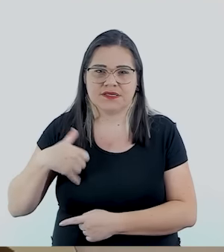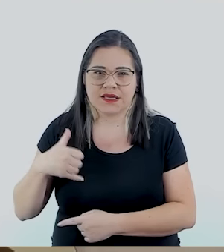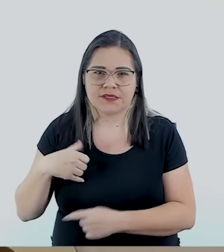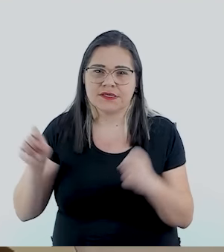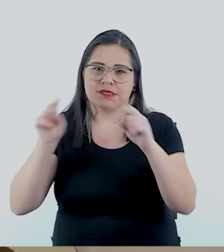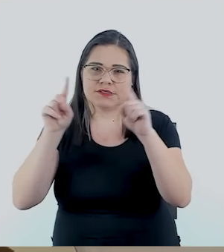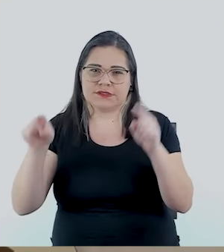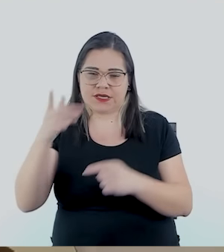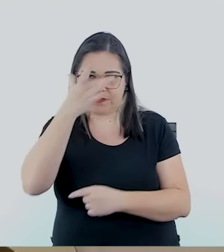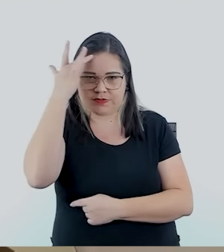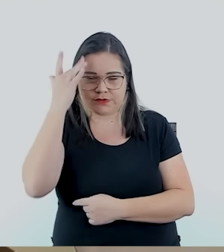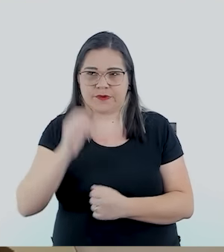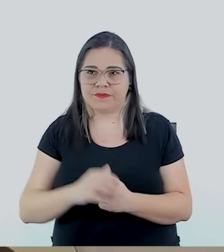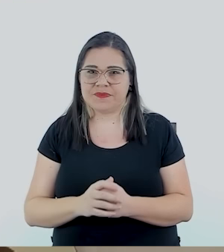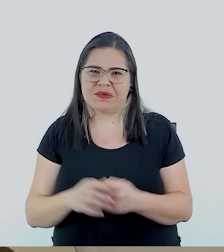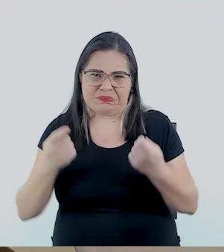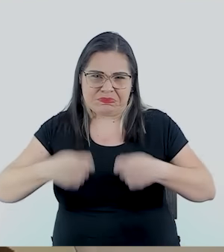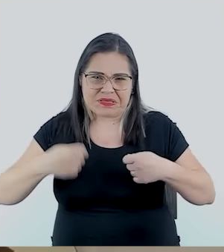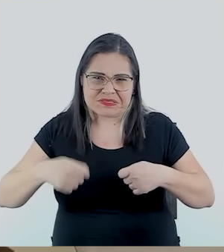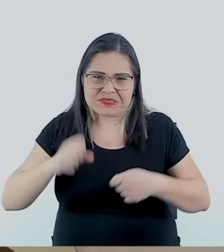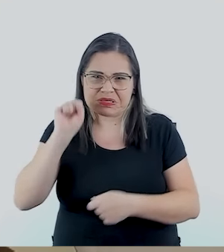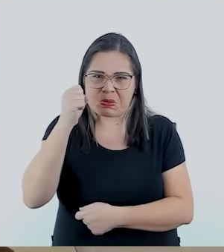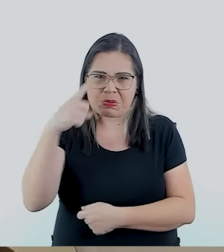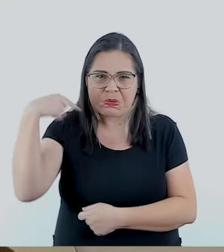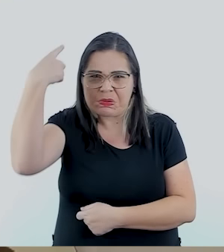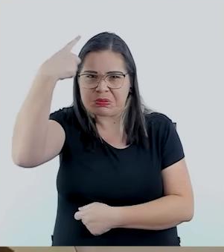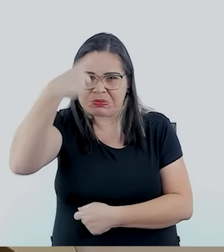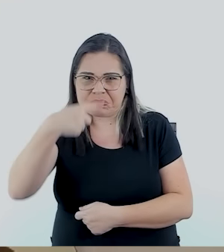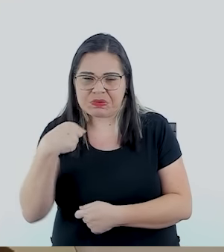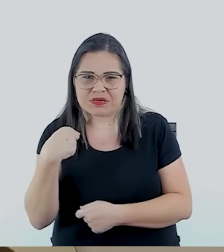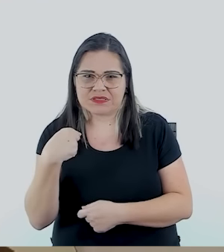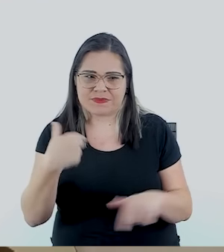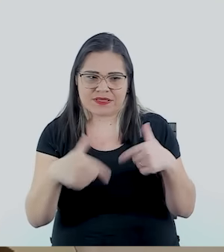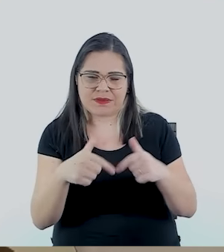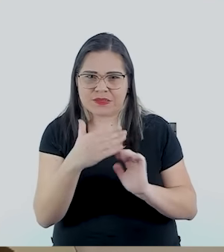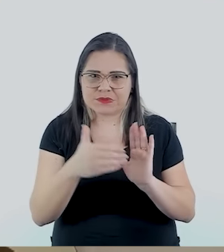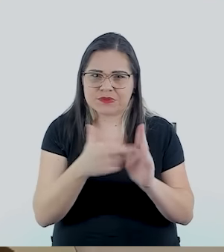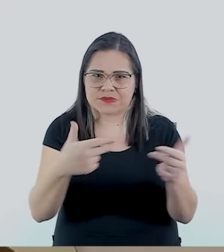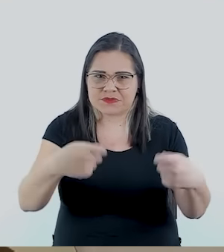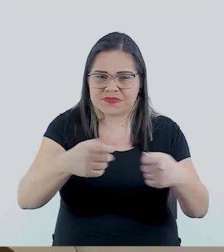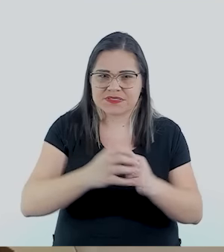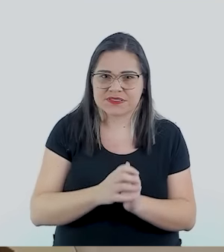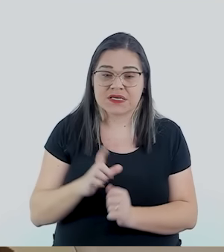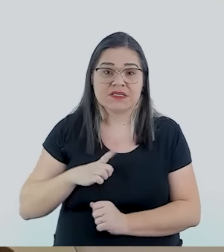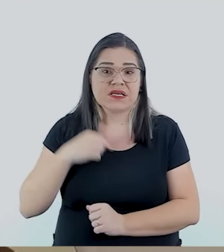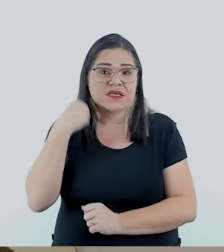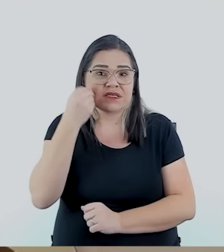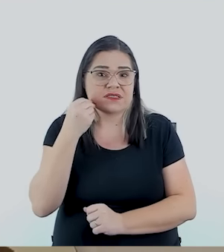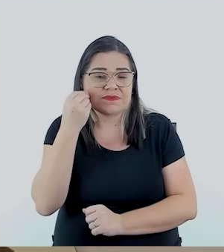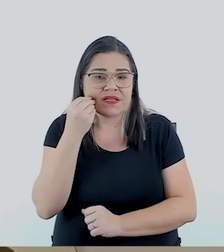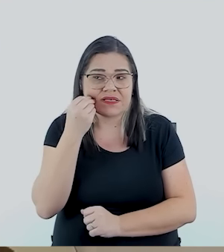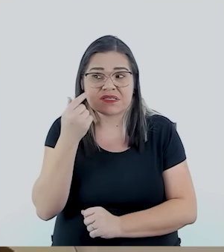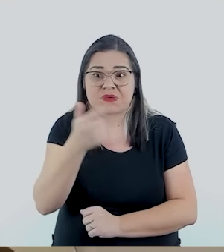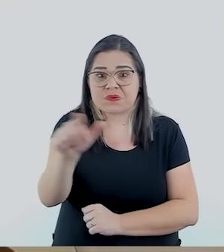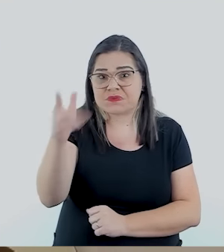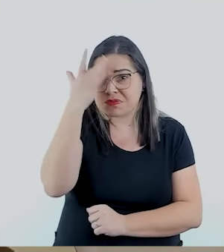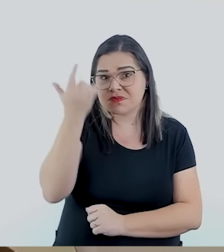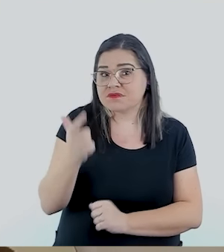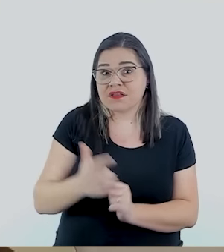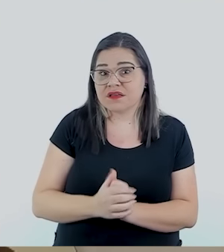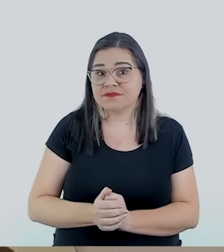Será que essa pessoa ela primeiro Será que ela precisa ficar 8 horas para entregar o que ela tem que entregar ela tem uma experiência como muitos não têm